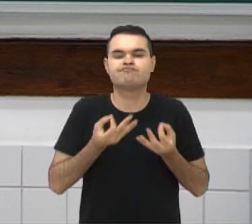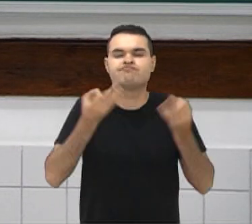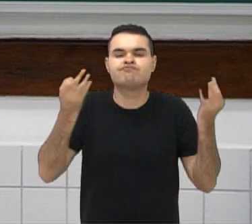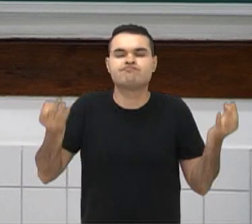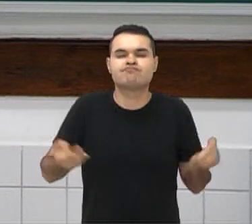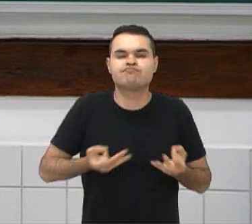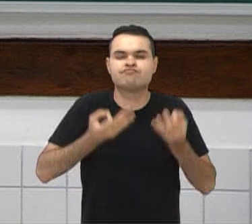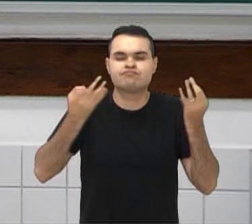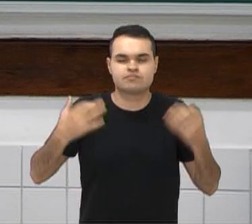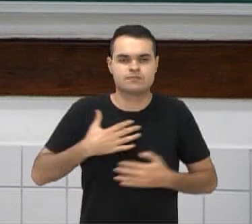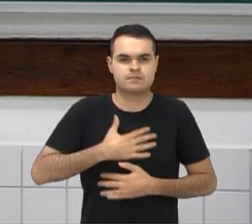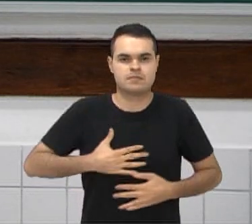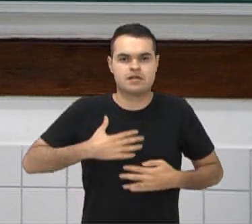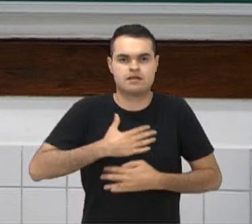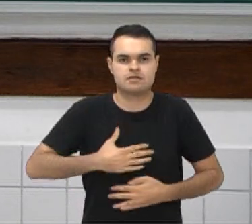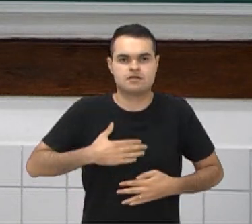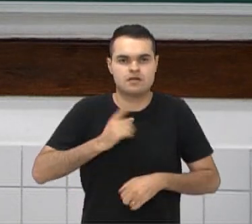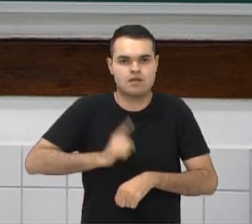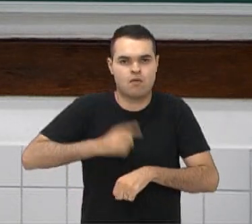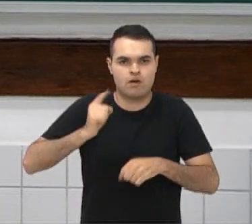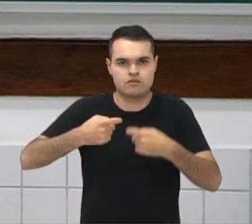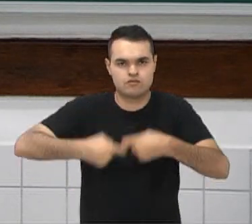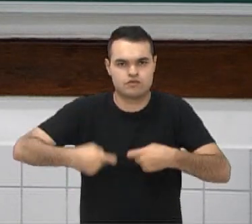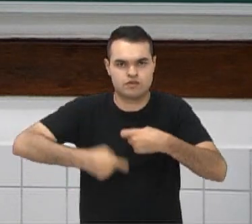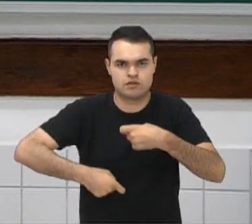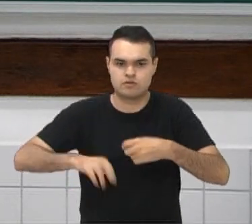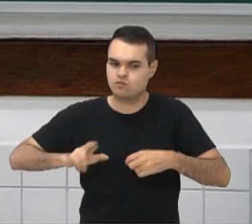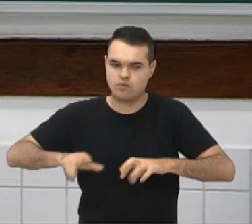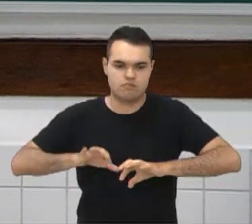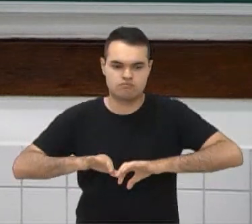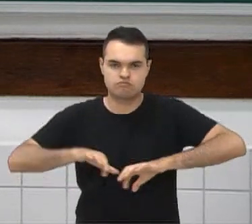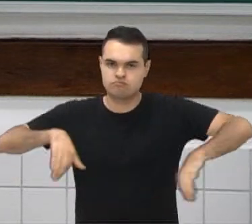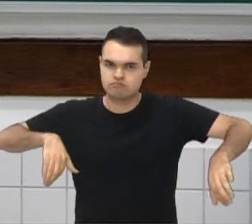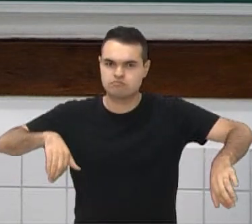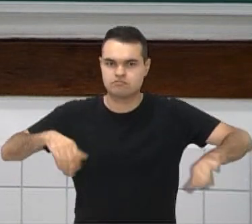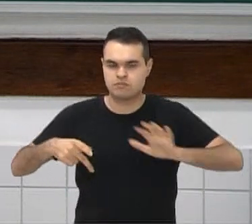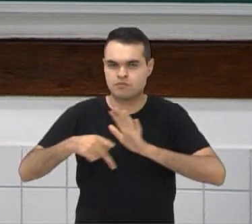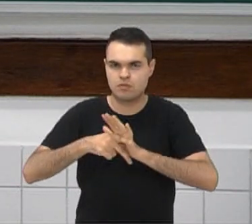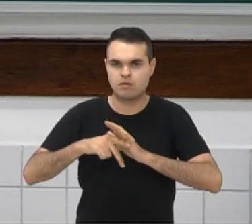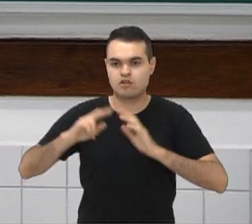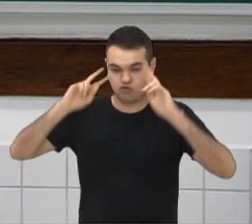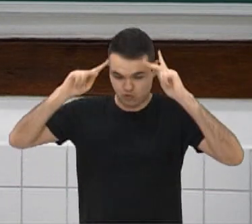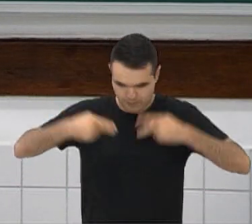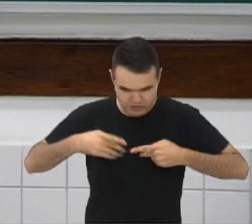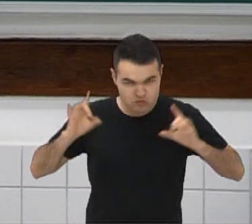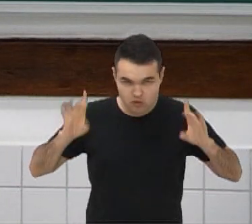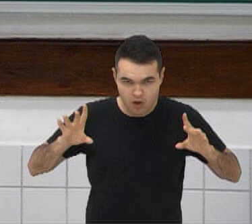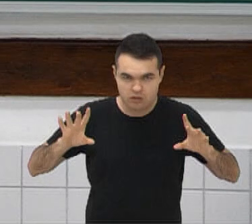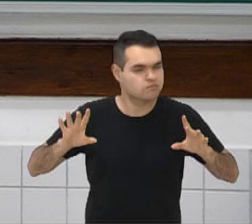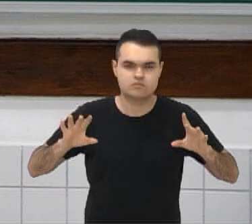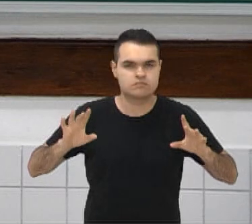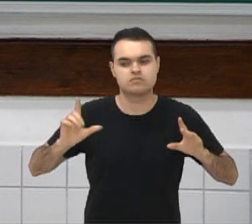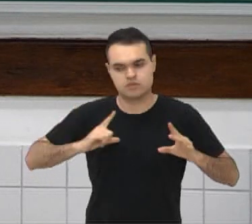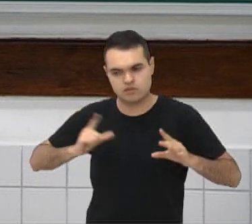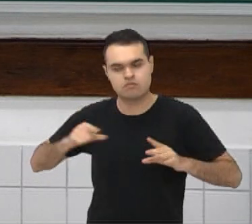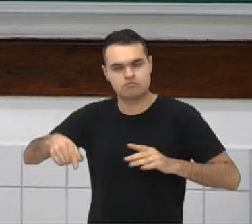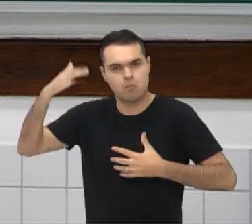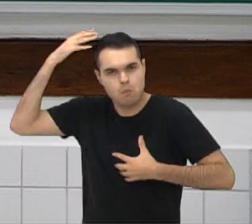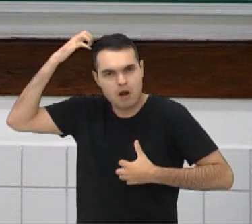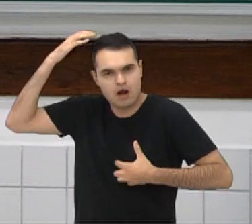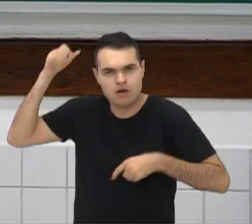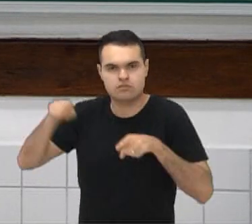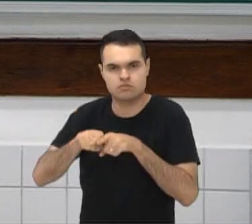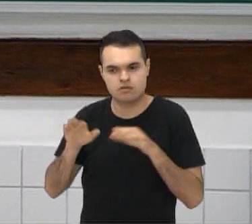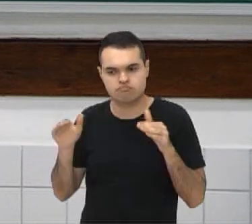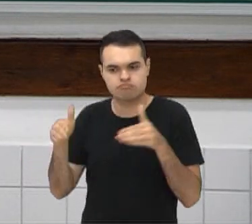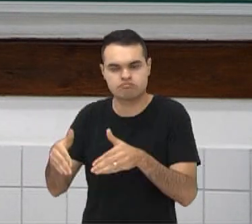Tá? Tudo bem? Então, não é uma característica tipicamente humana essa realização de cópula. Então, já acontece já entre os primatas e também